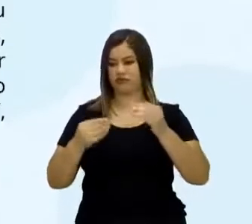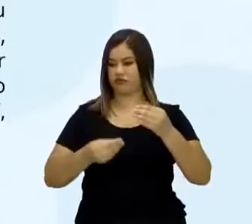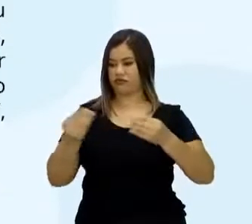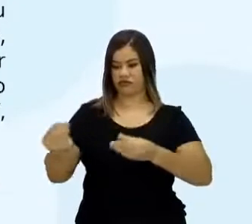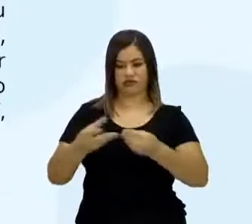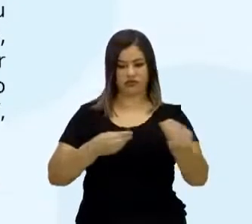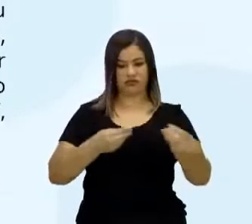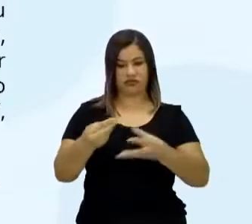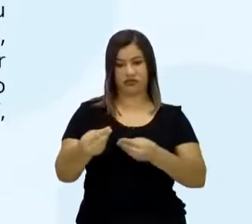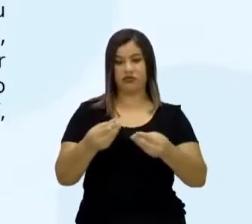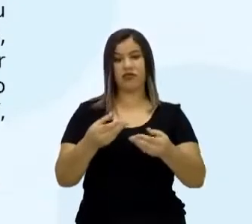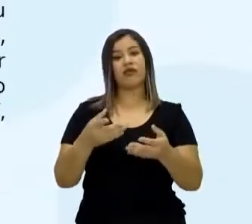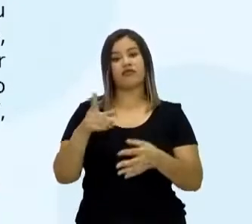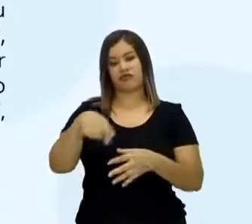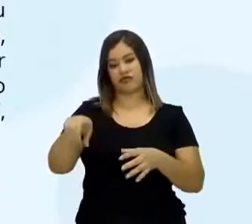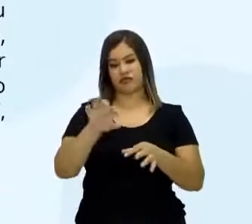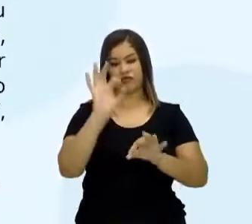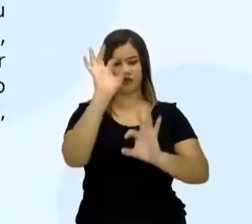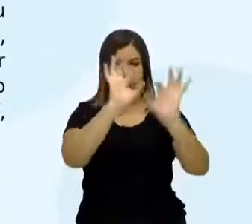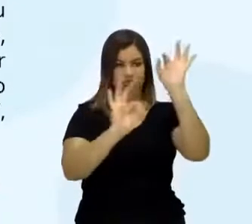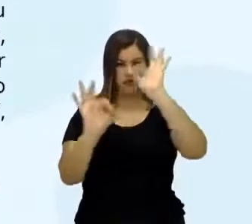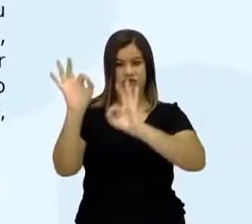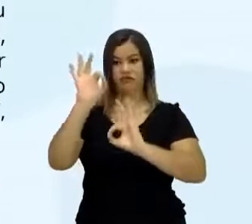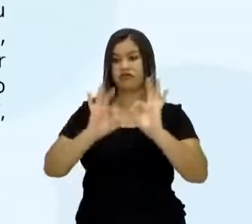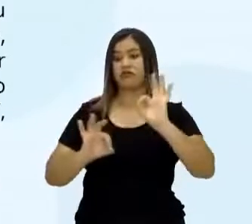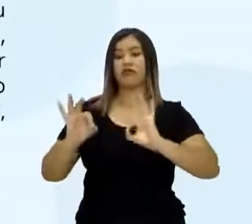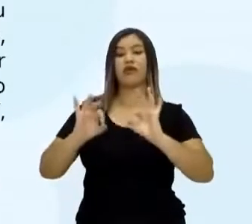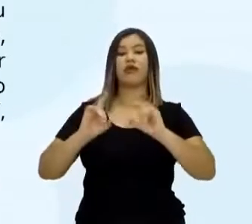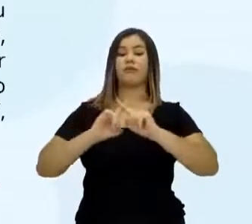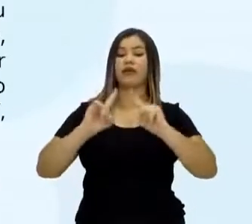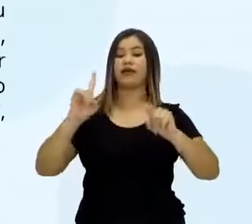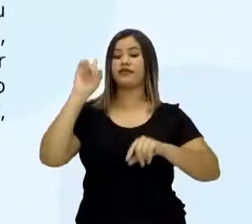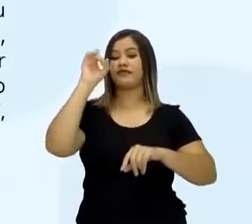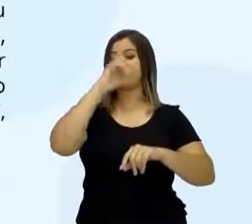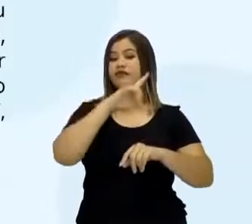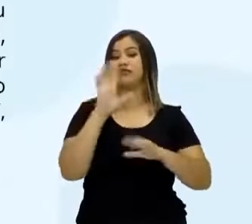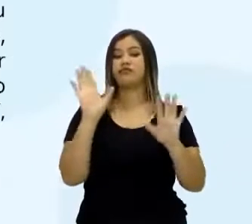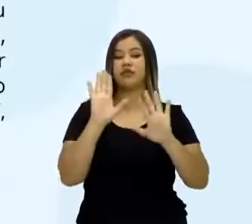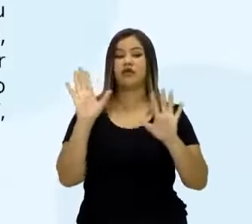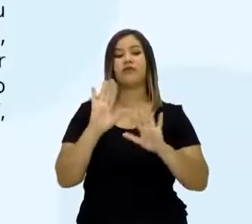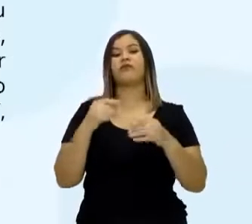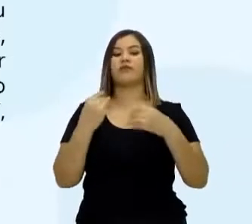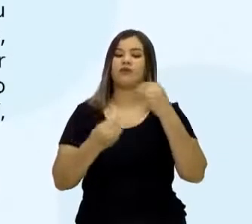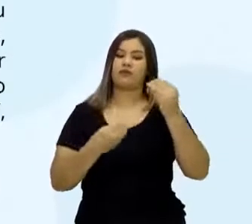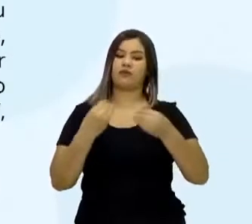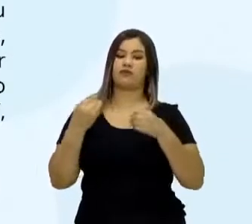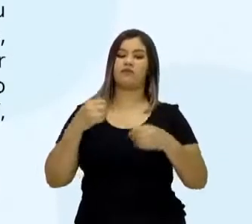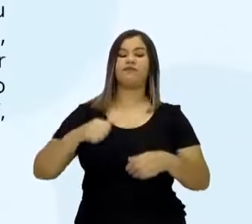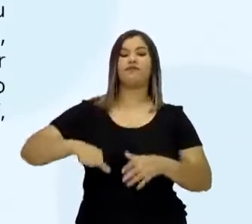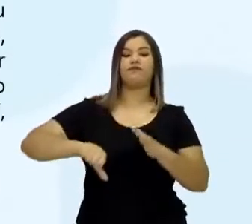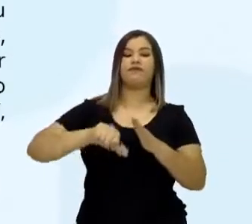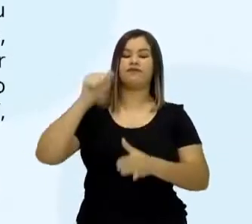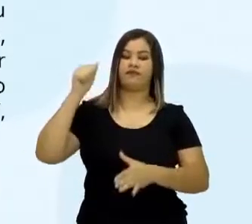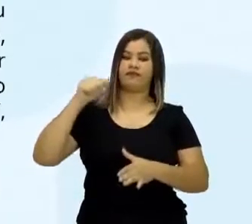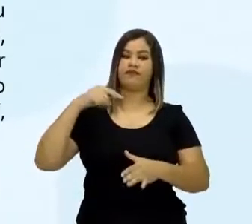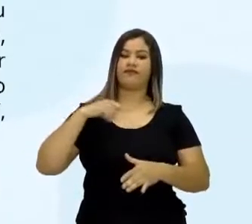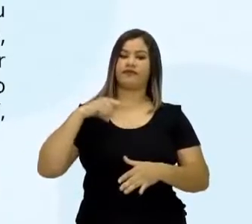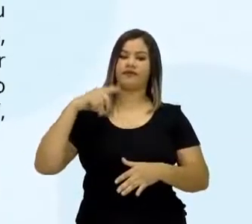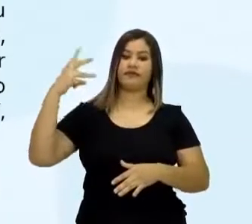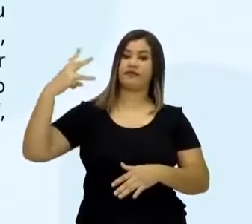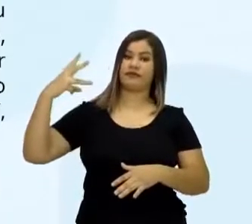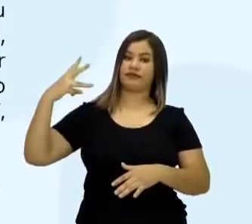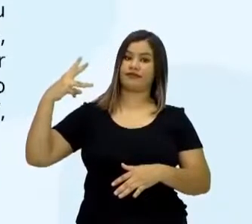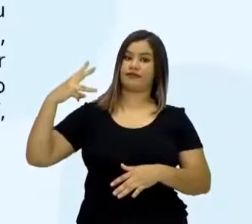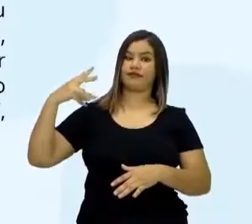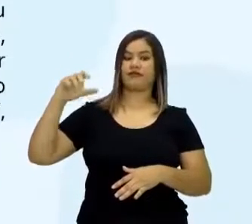partes. Aqui nós não conseguimos. Então, para não ficar difícil para vocês, eu coloquei nesse primeiro slide, há 3 partes